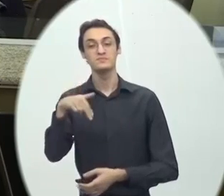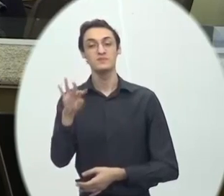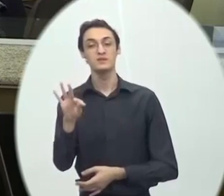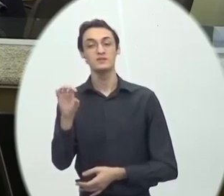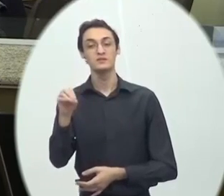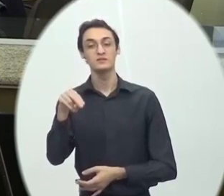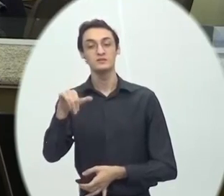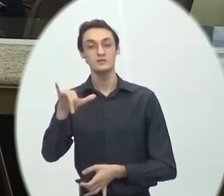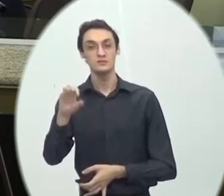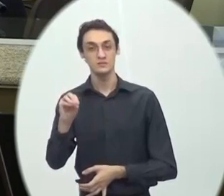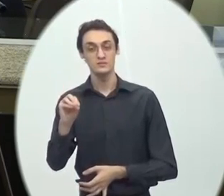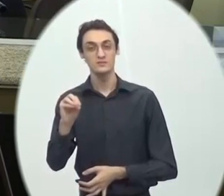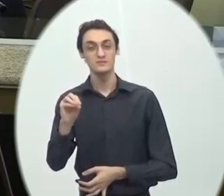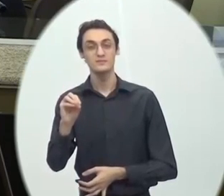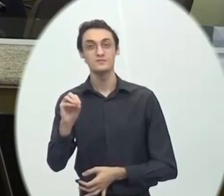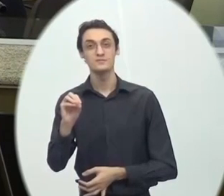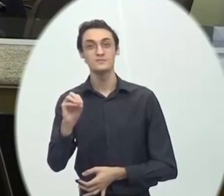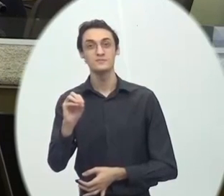Manuel.